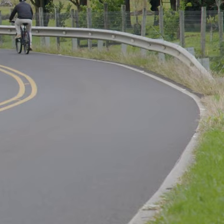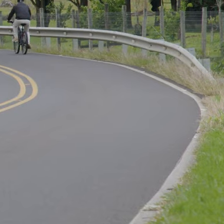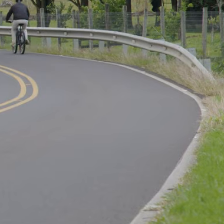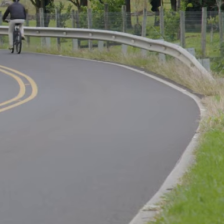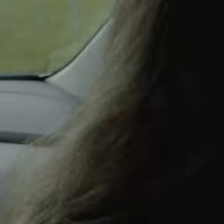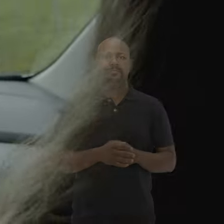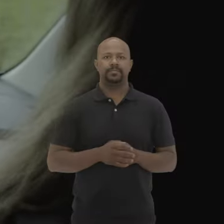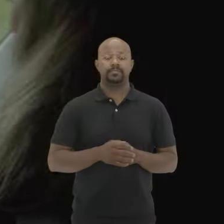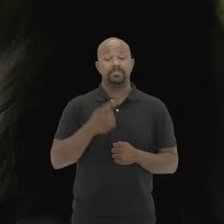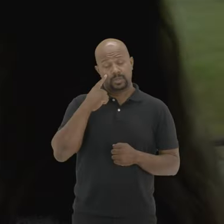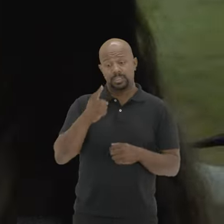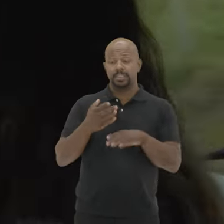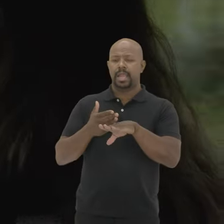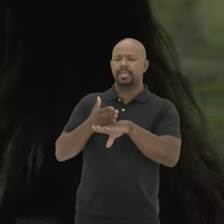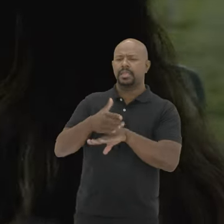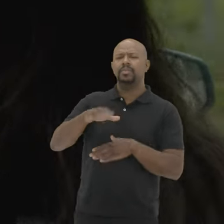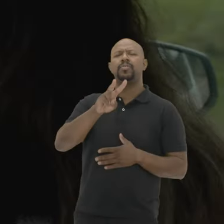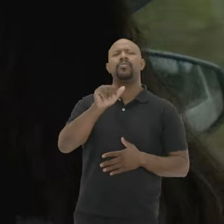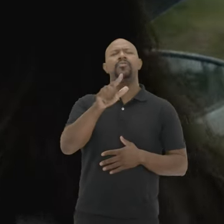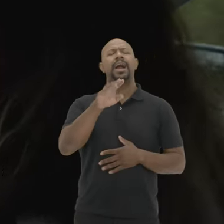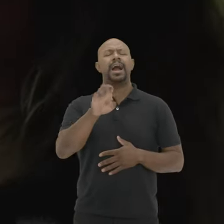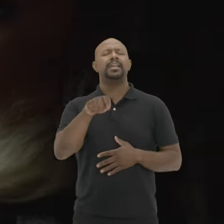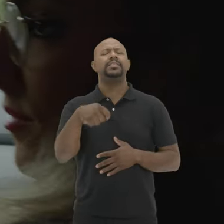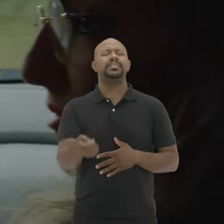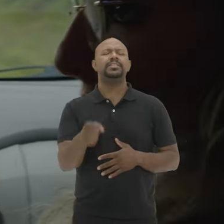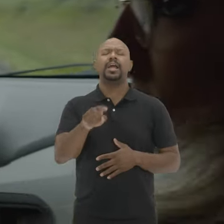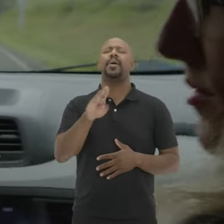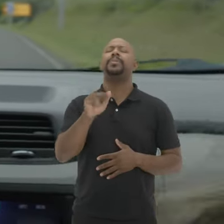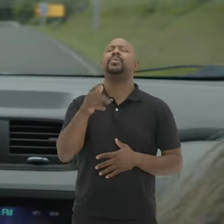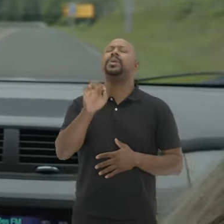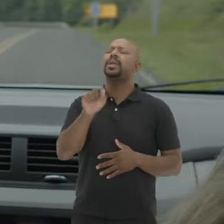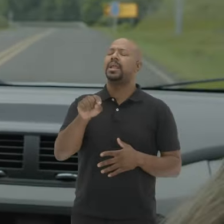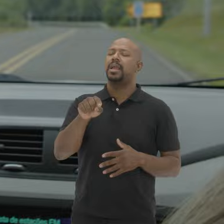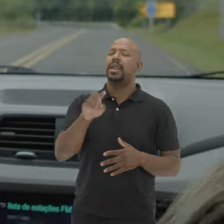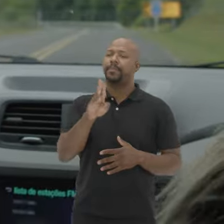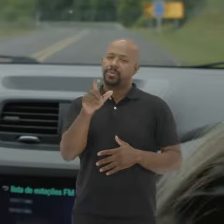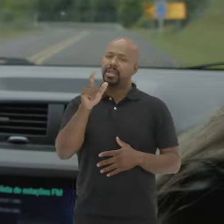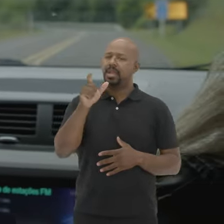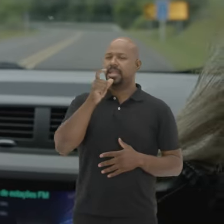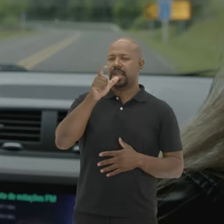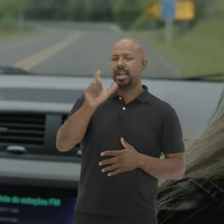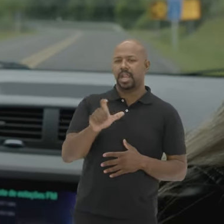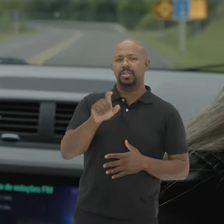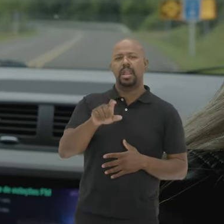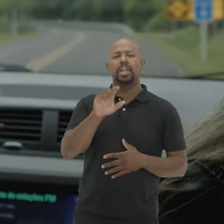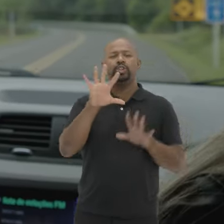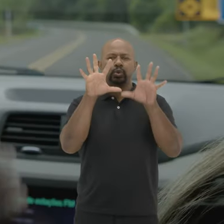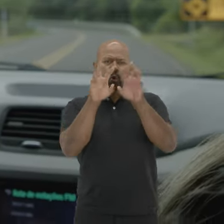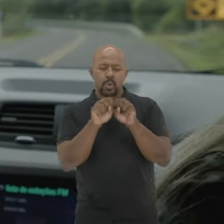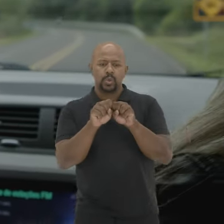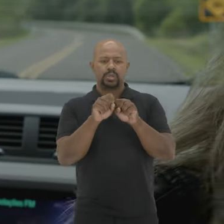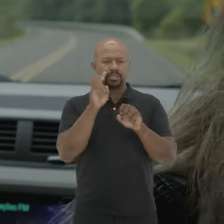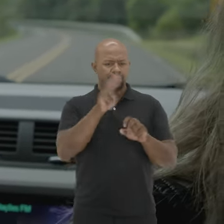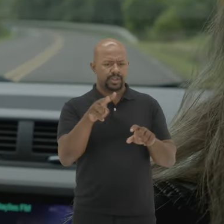pedala. Bom, agora a gente está entrando num vale que se chama Val de Buia. E Buia, em italiano, quer dizer escuro, né? Dá